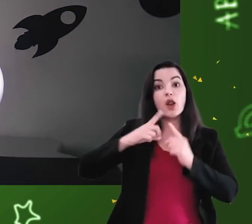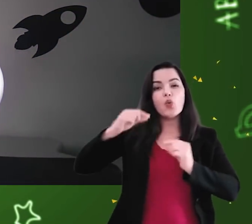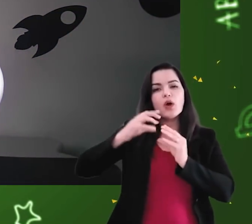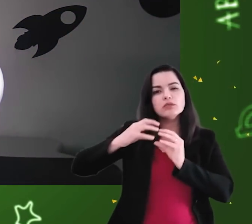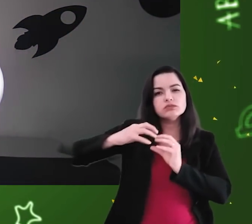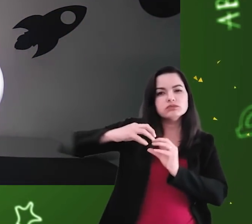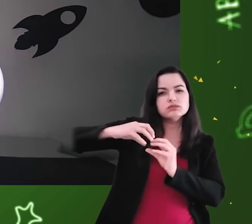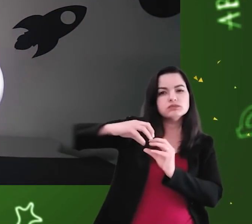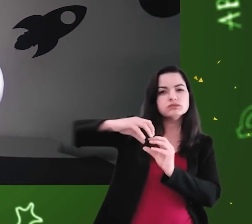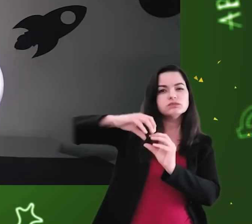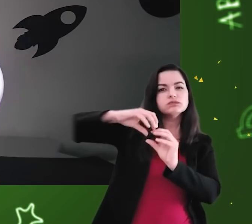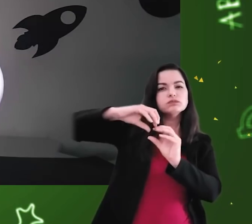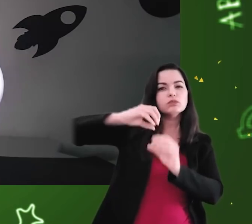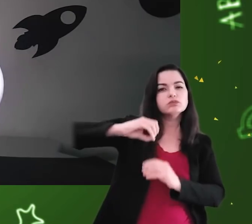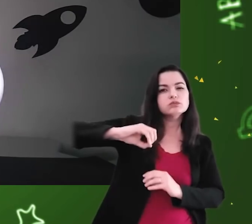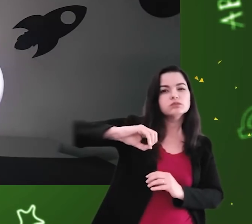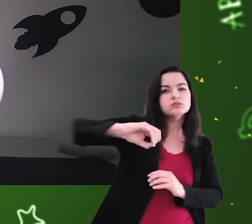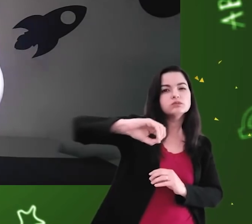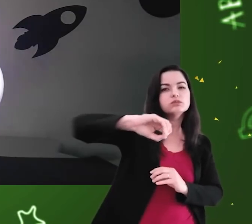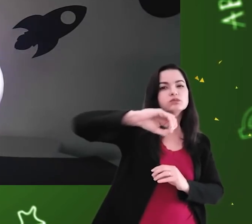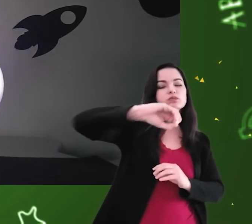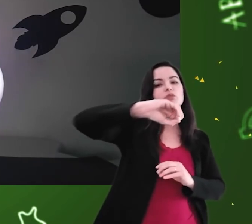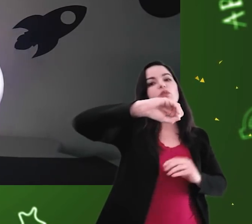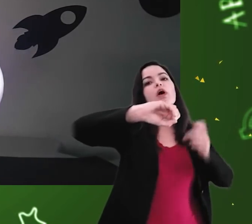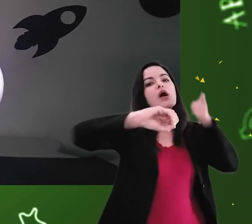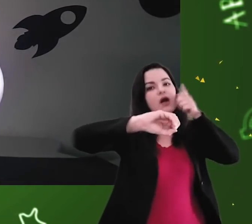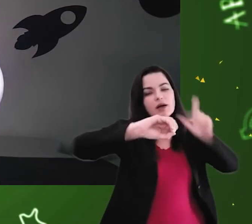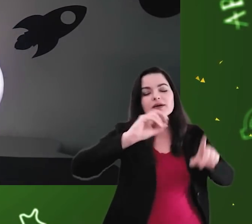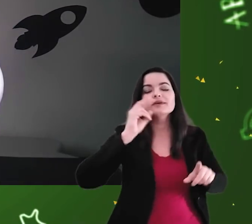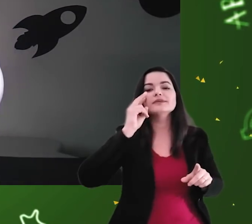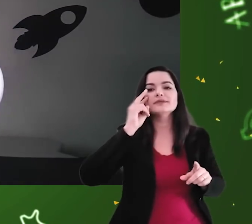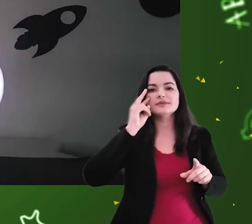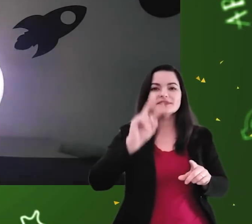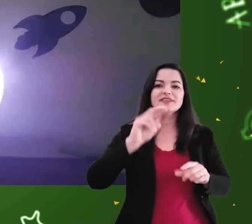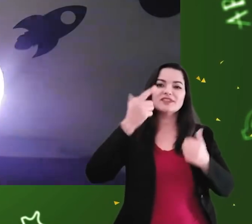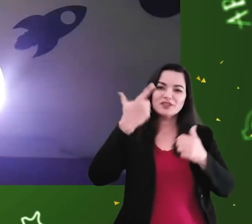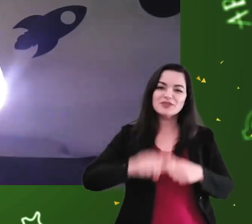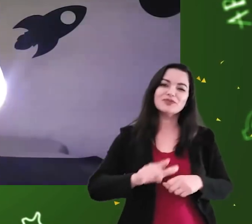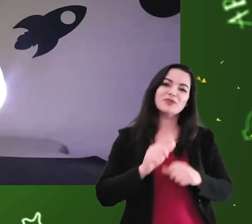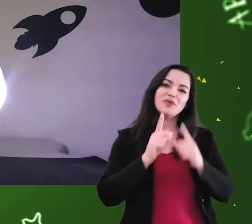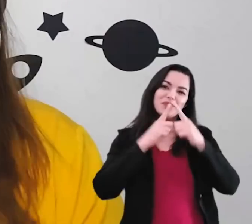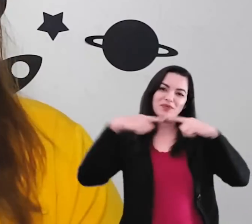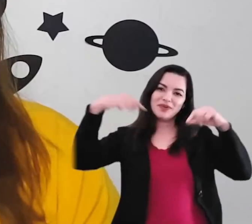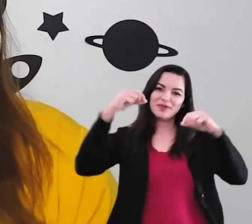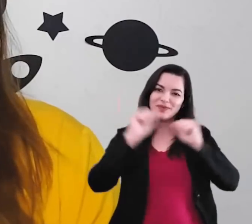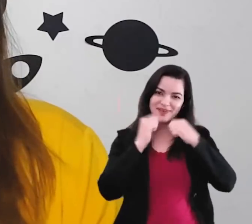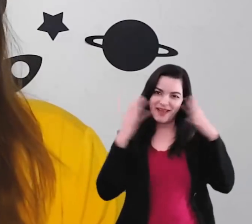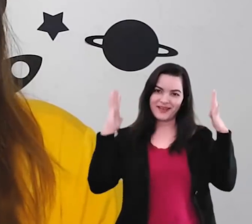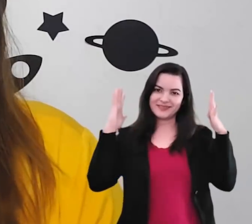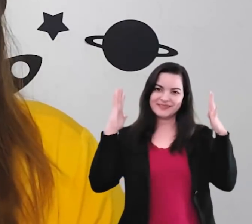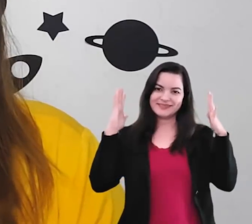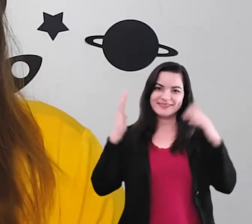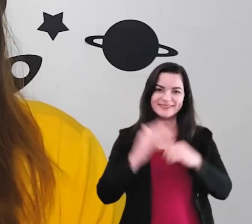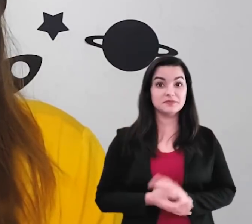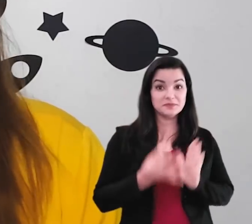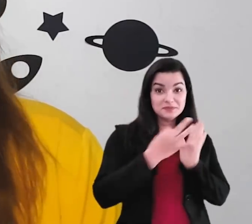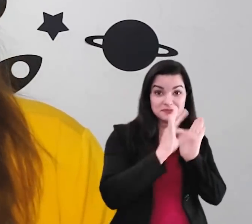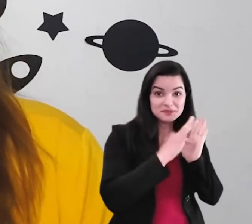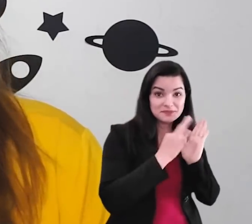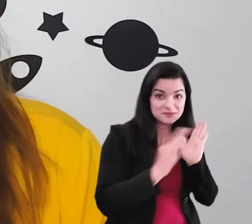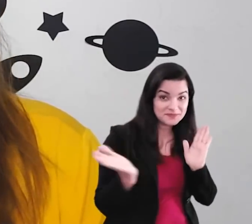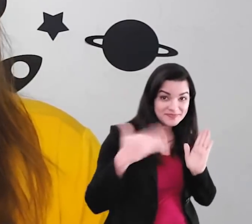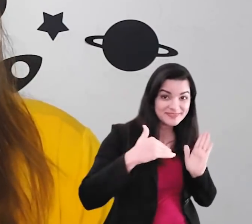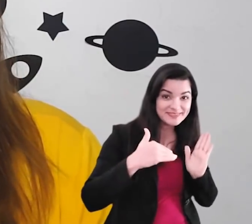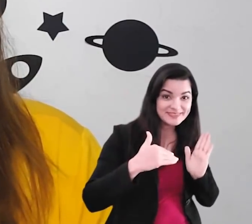a face da Lua que estiver visível para nós aqui da Terra. Vamos registrar?